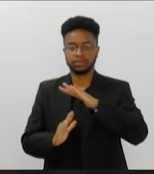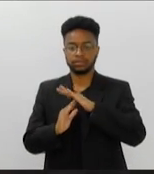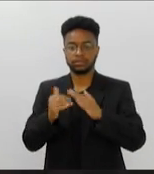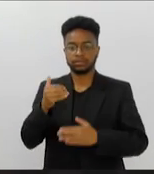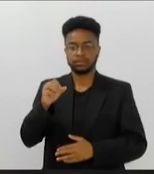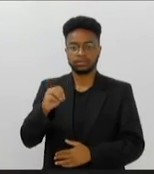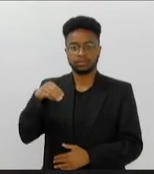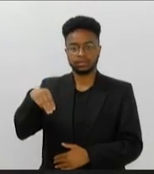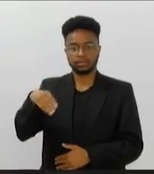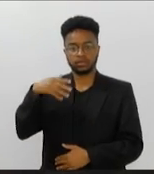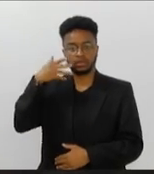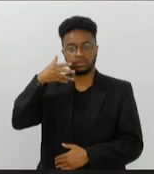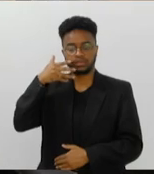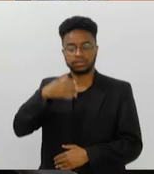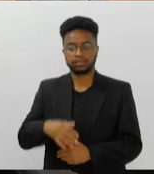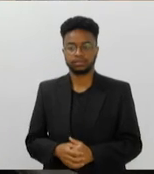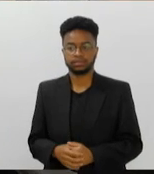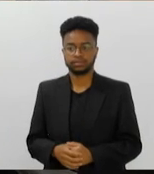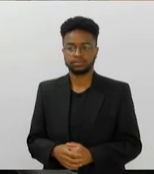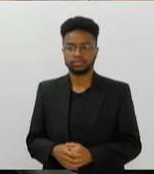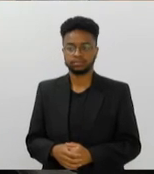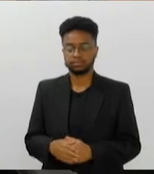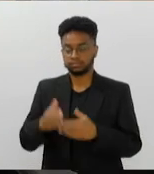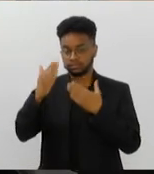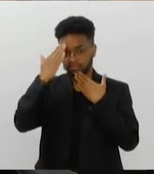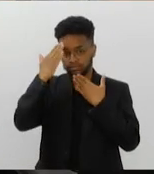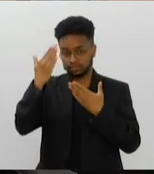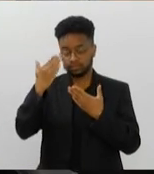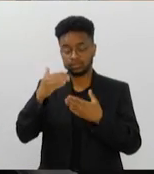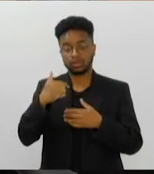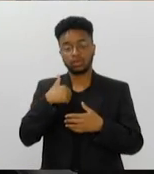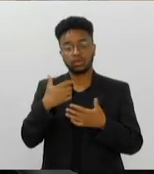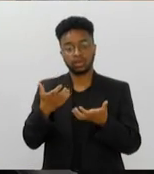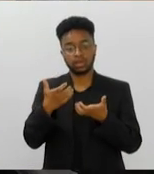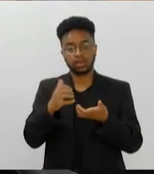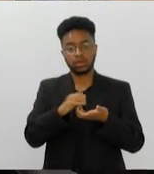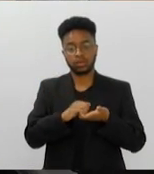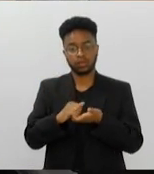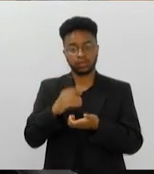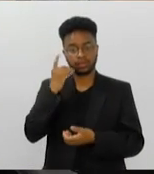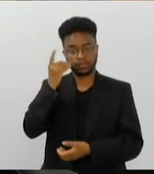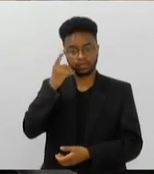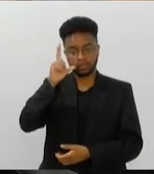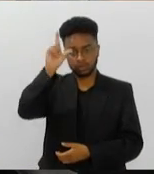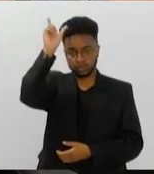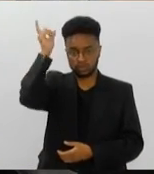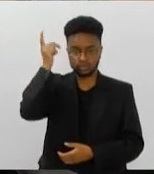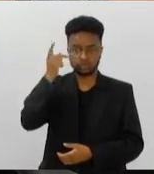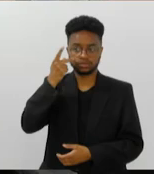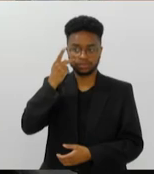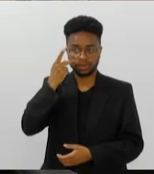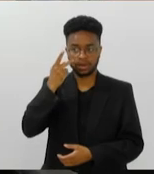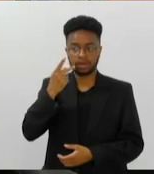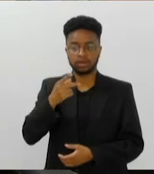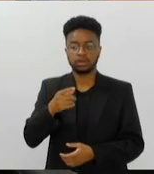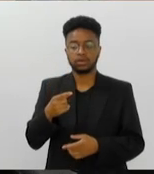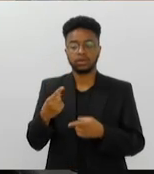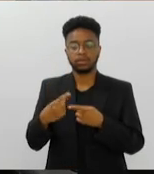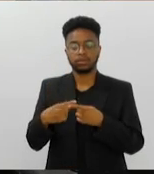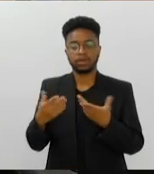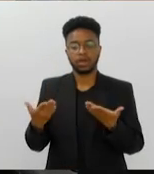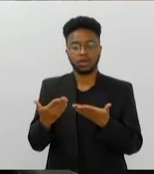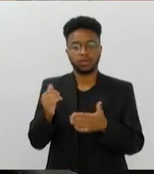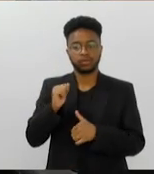10 minutos. Muito obrigada. Saudar o nobre deputado Luiz Paulo, que assume